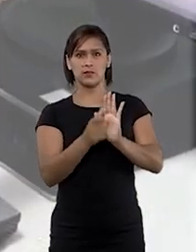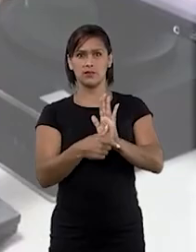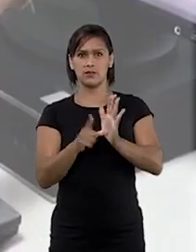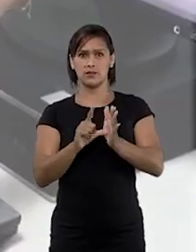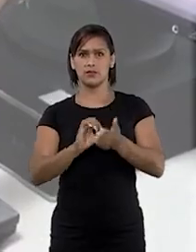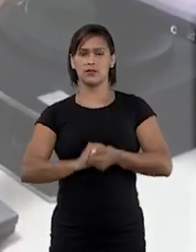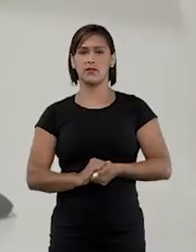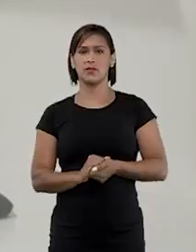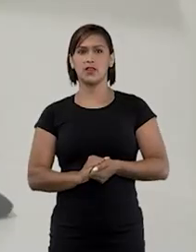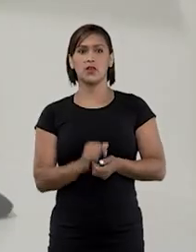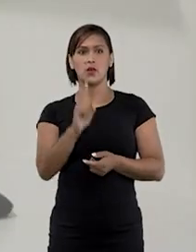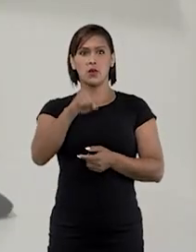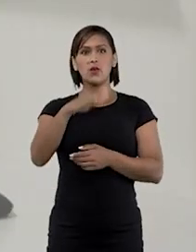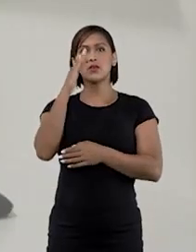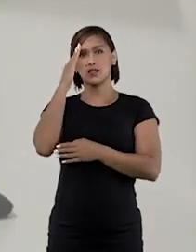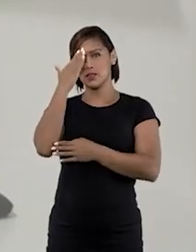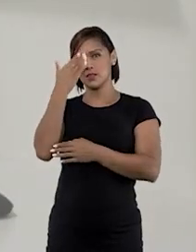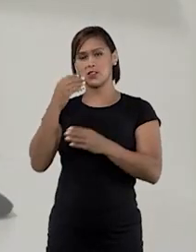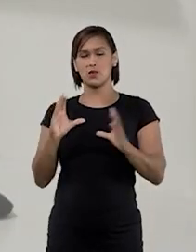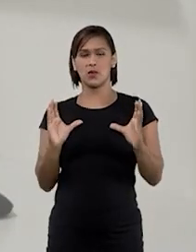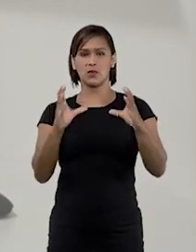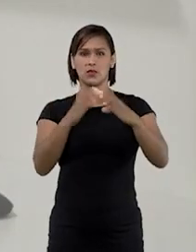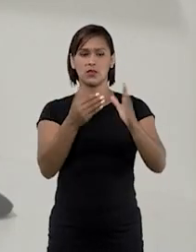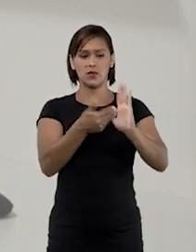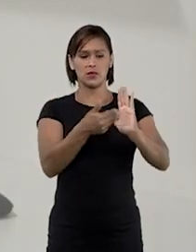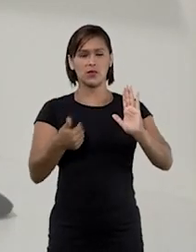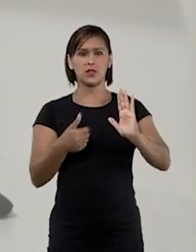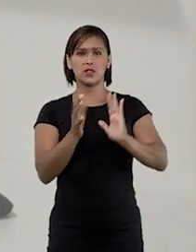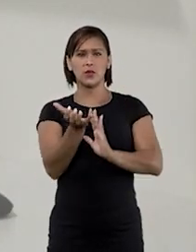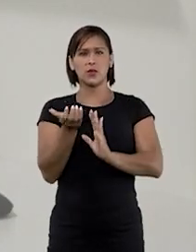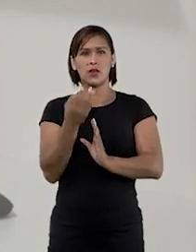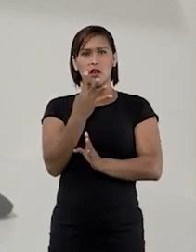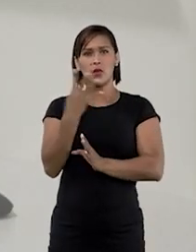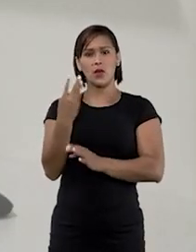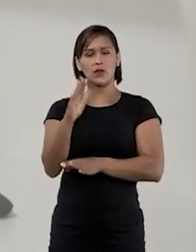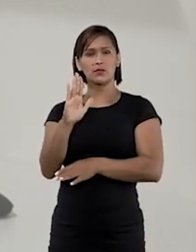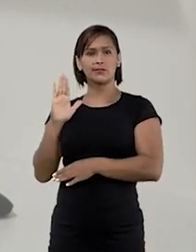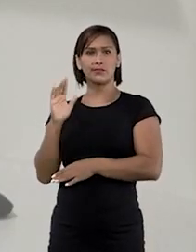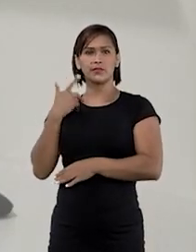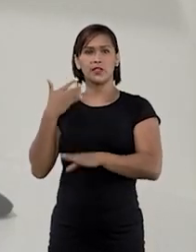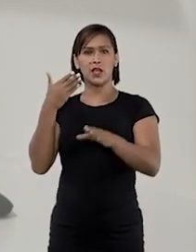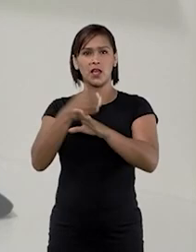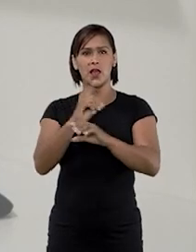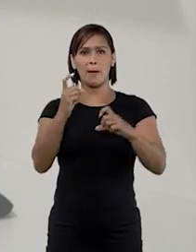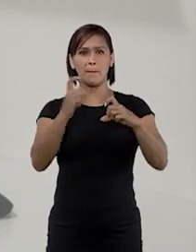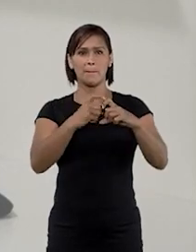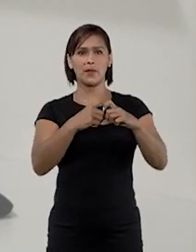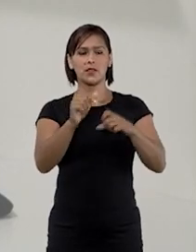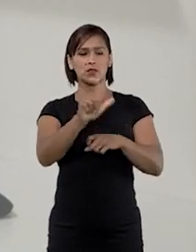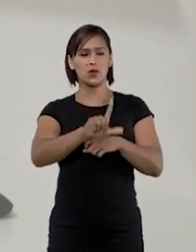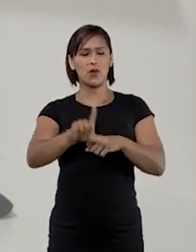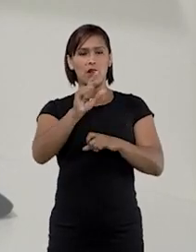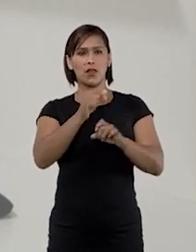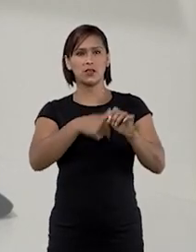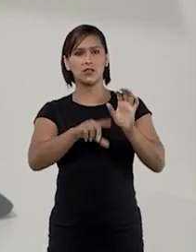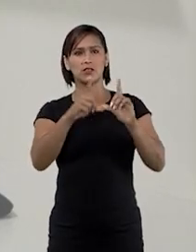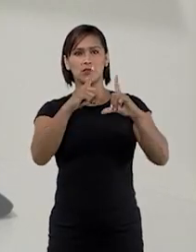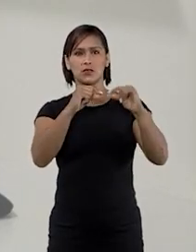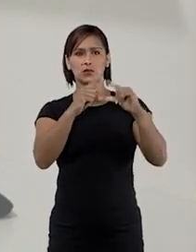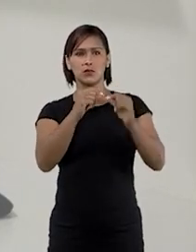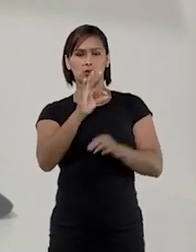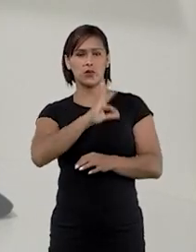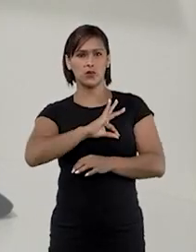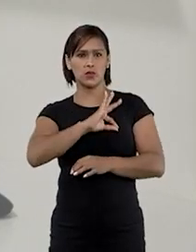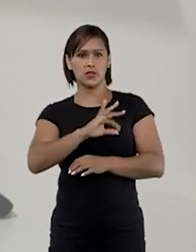estabelecido no edital com esse entendimento o colegiado rejeitou a pretensão de quatro candidatos a médico Legista da Polícia Civil